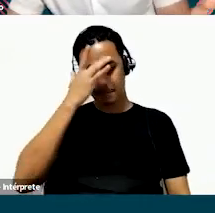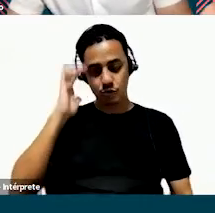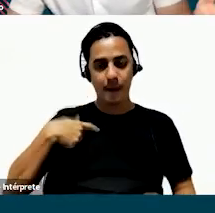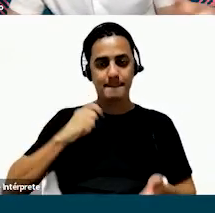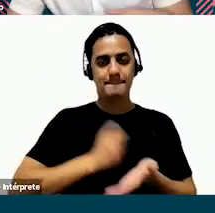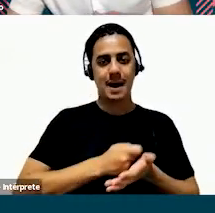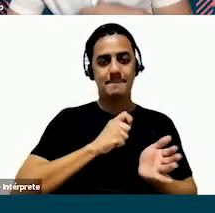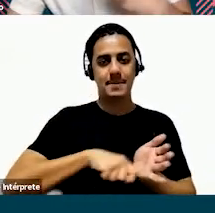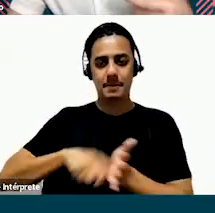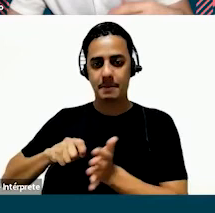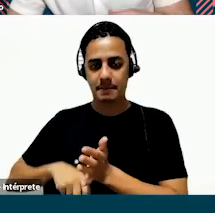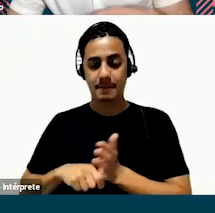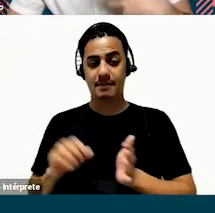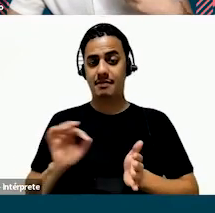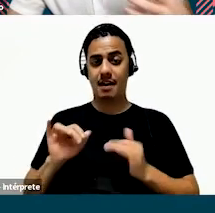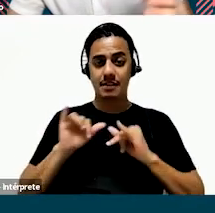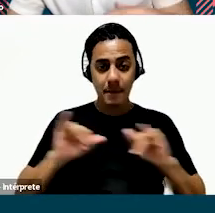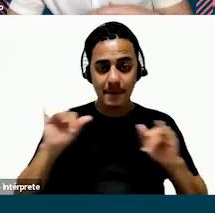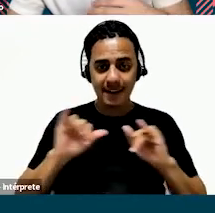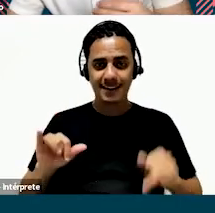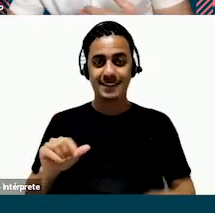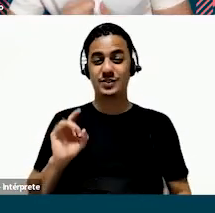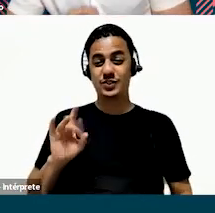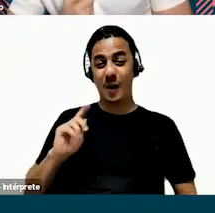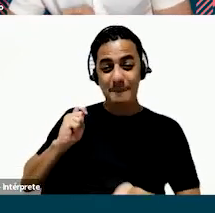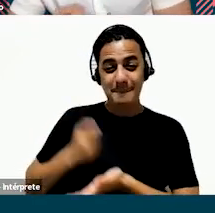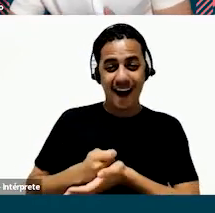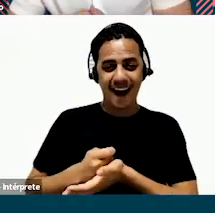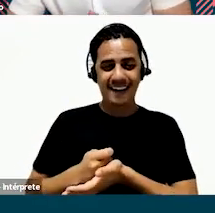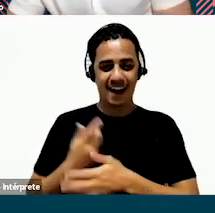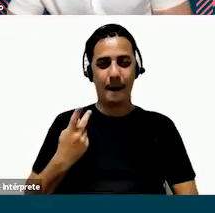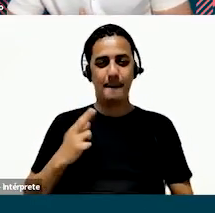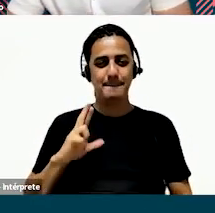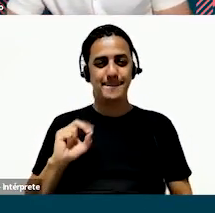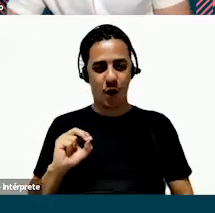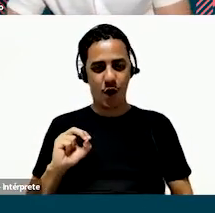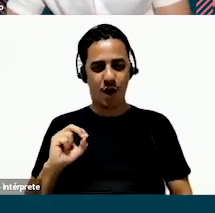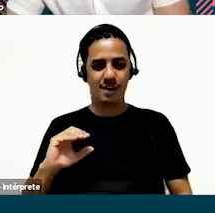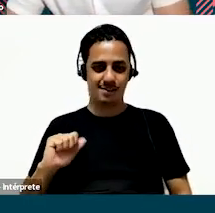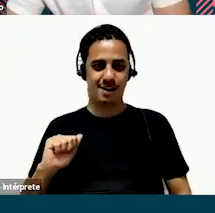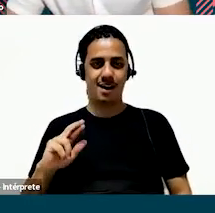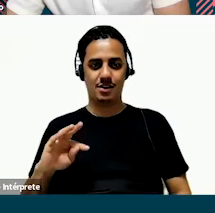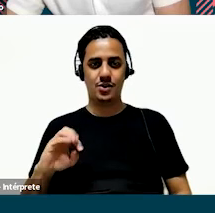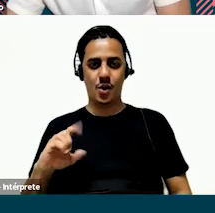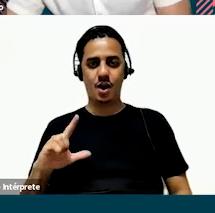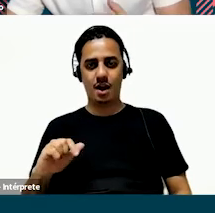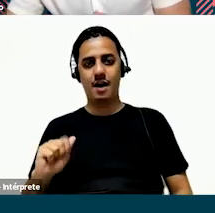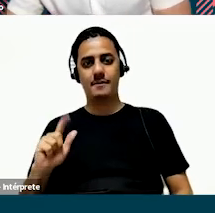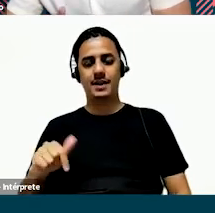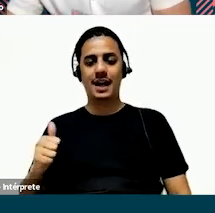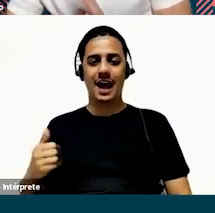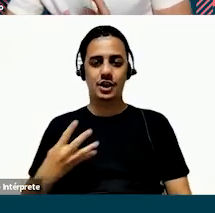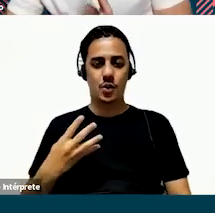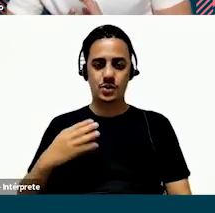as assinaturas, sem considerar a parte de propaganda e tal. Então, o pessoal pagando ali a versão Pro do Cartola, que é o